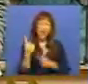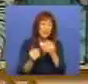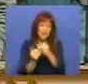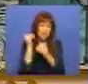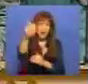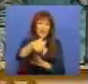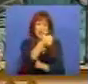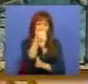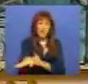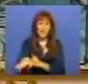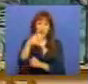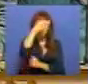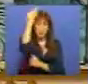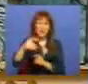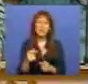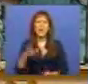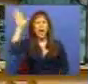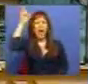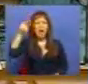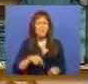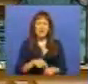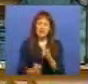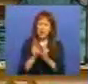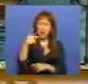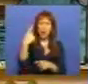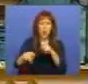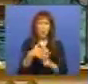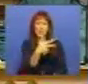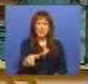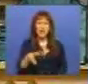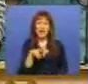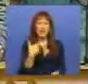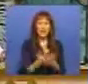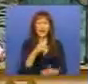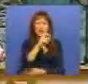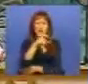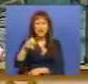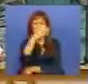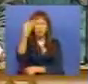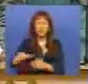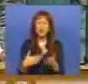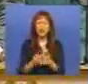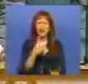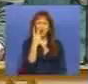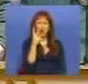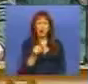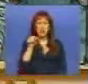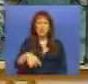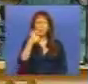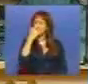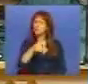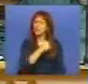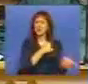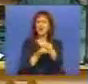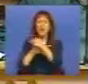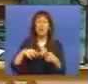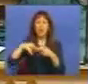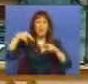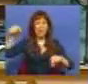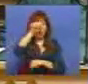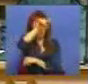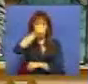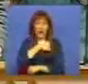de 500%. Almada, aumento das rendas entre 100% a 300% para cerca de 2 mil inquilinos de bairros